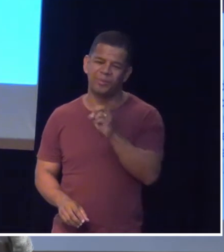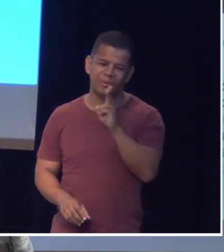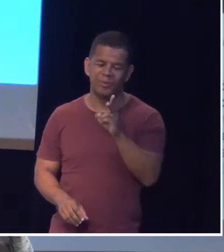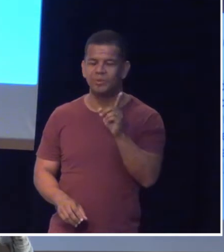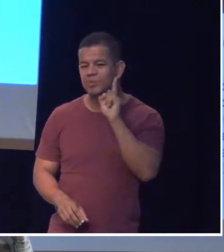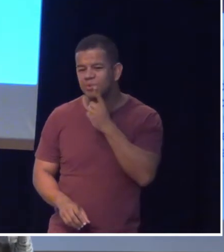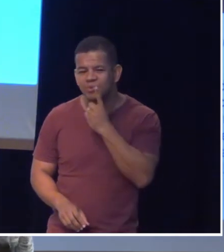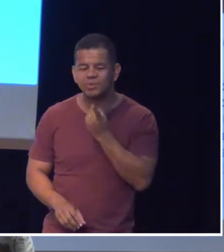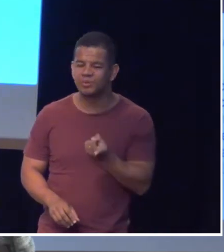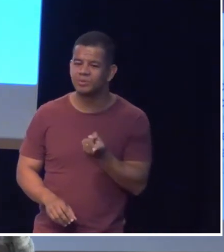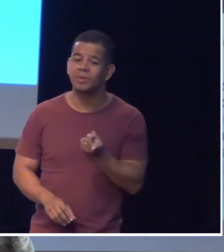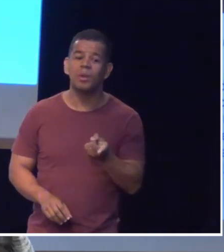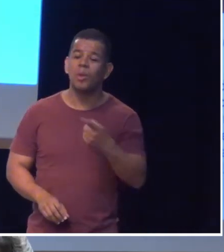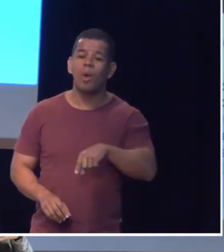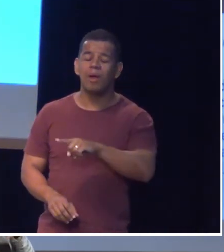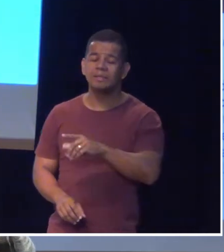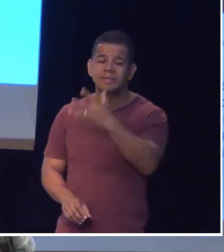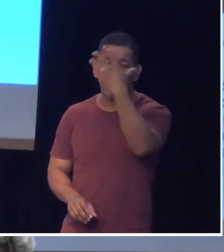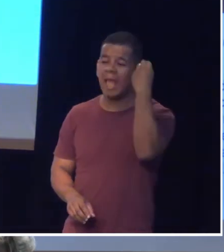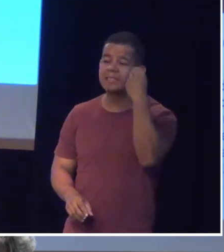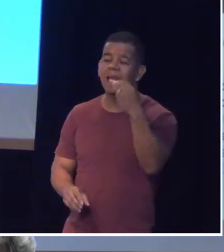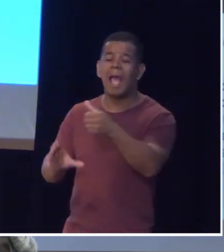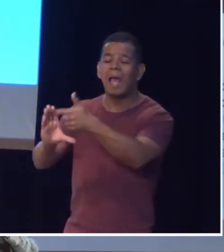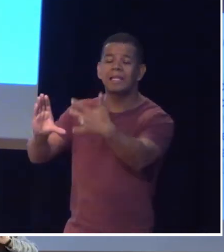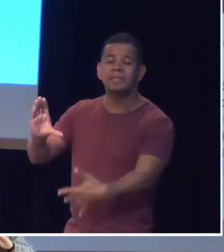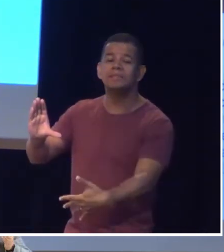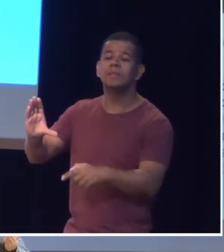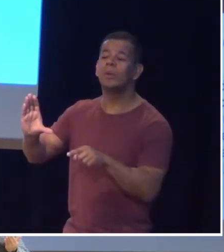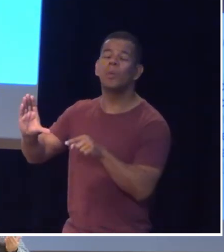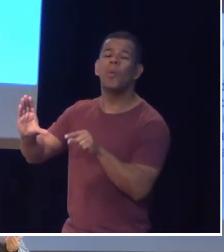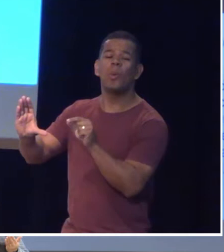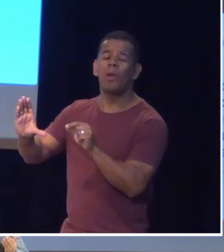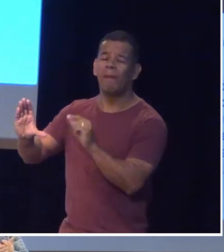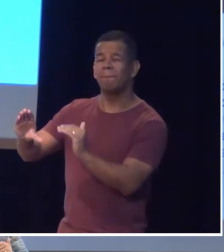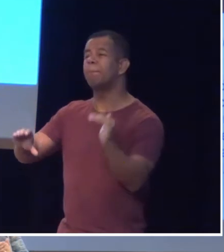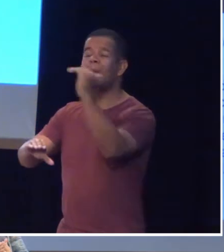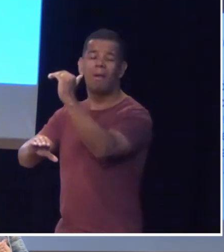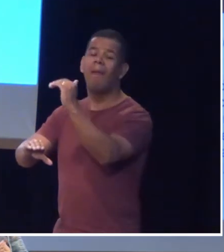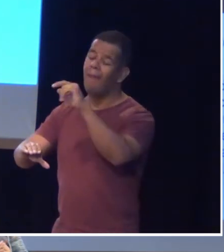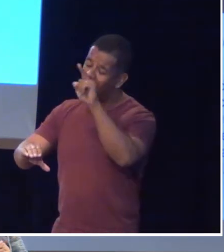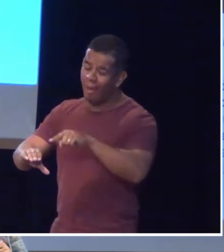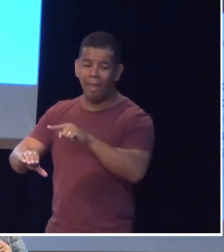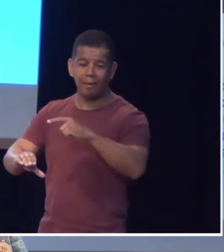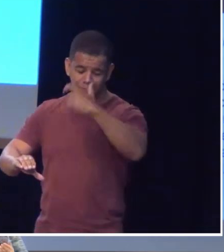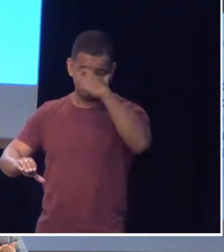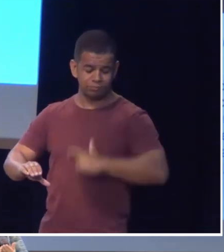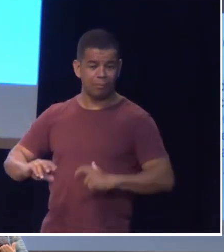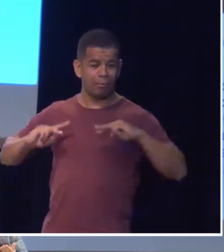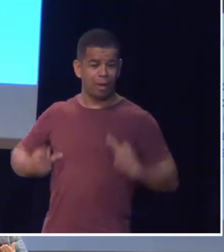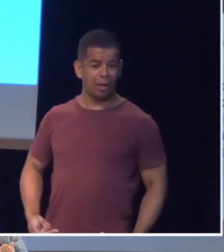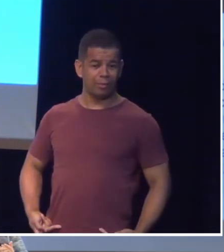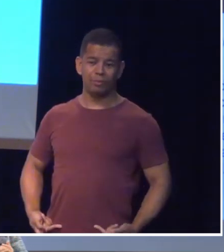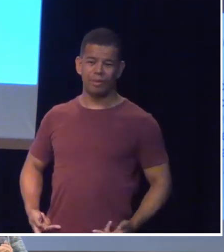gente esquece da característica maior, que é ser pessoa, que é ser sujeito. Né? Então, muitas das vezes, a gente classifica o outro de uma maneira